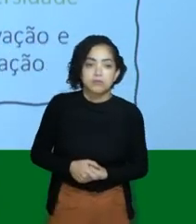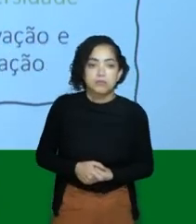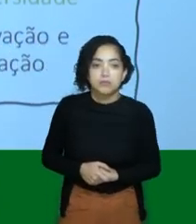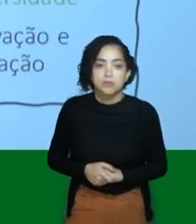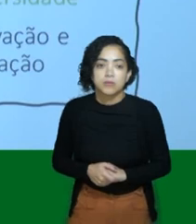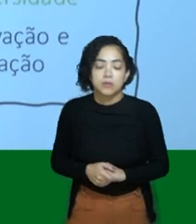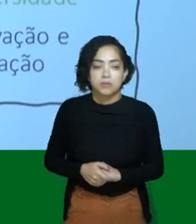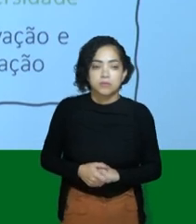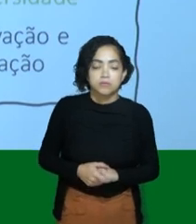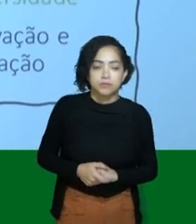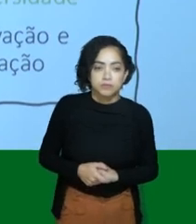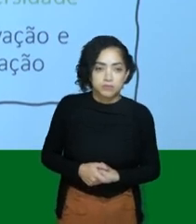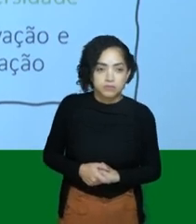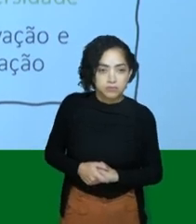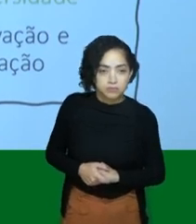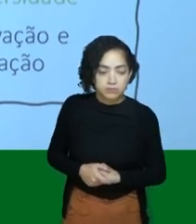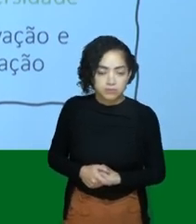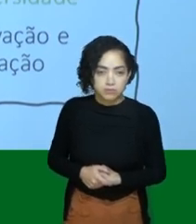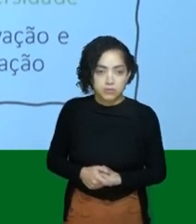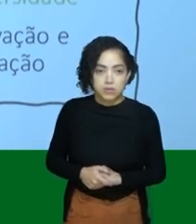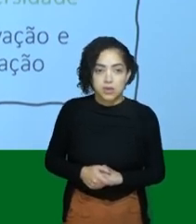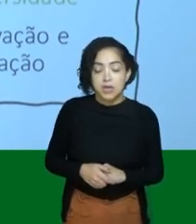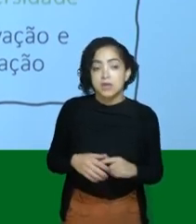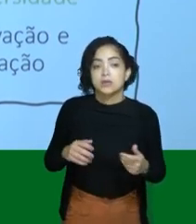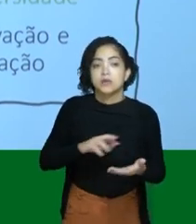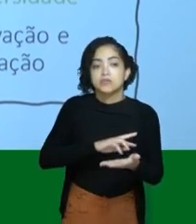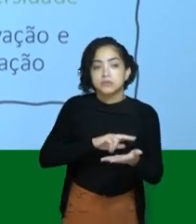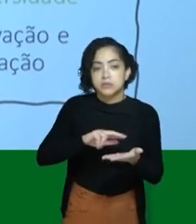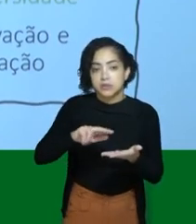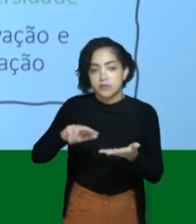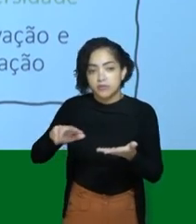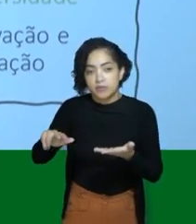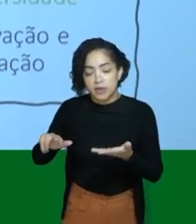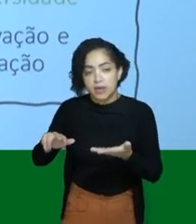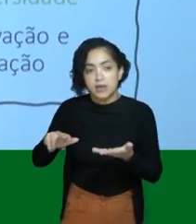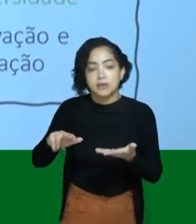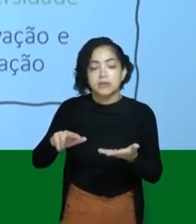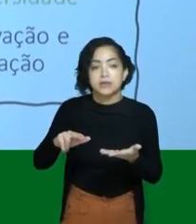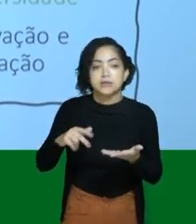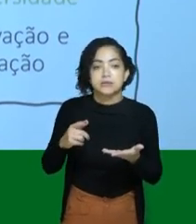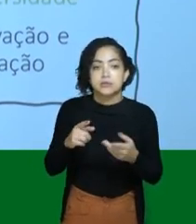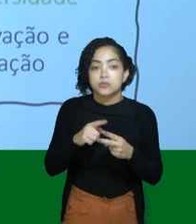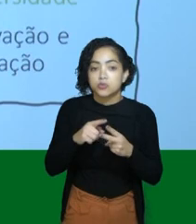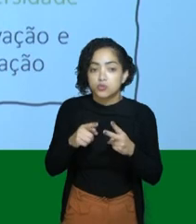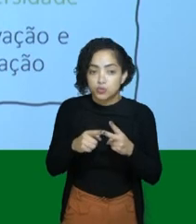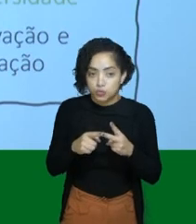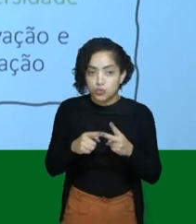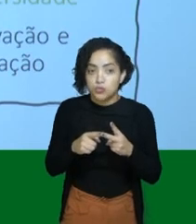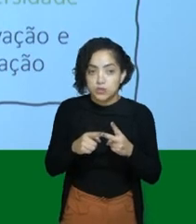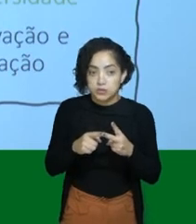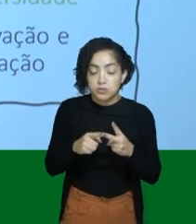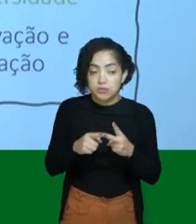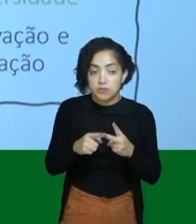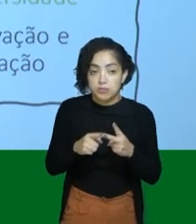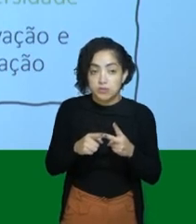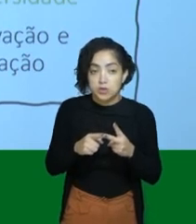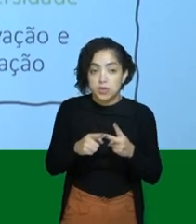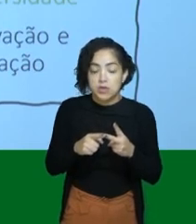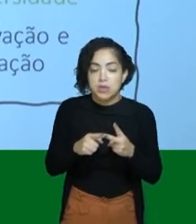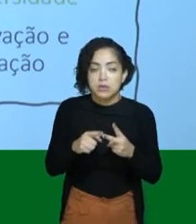né, acreditam que tem. Então, né? Então a gente tem várias tem duas maneiras. Quanto